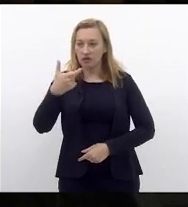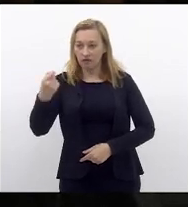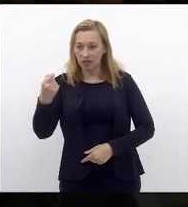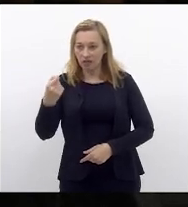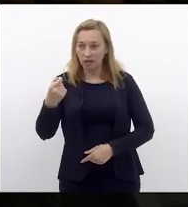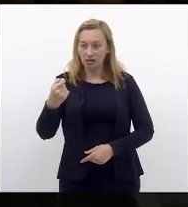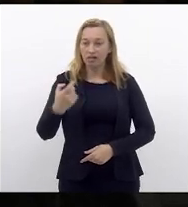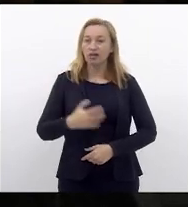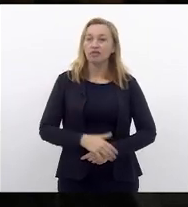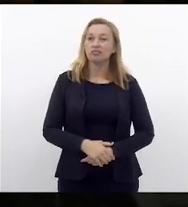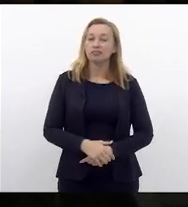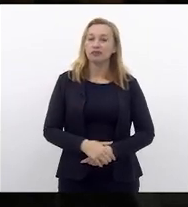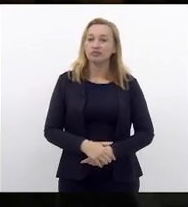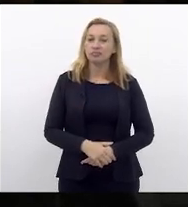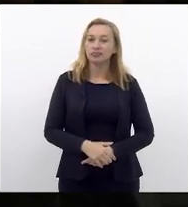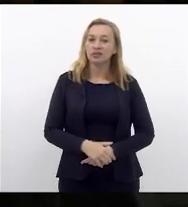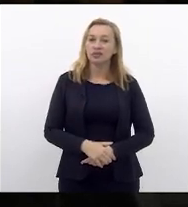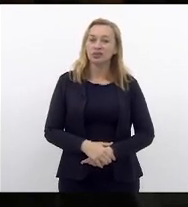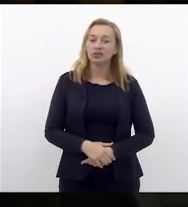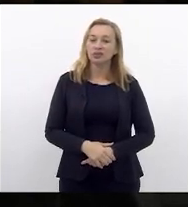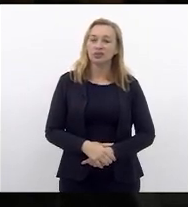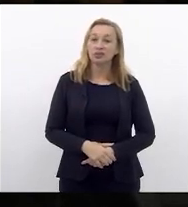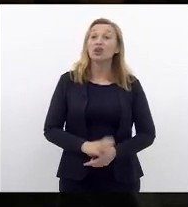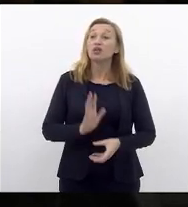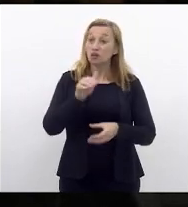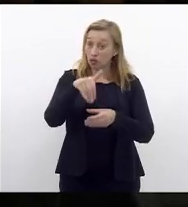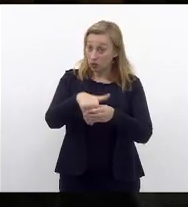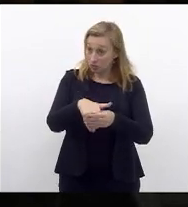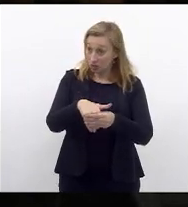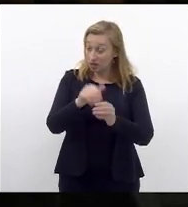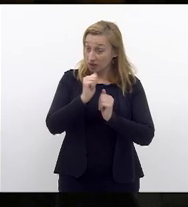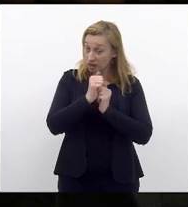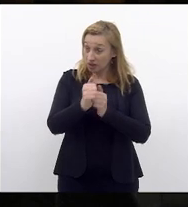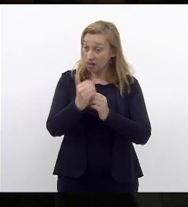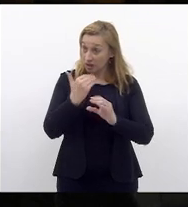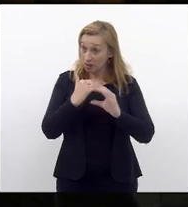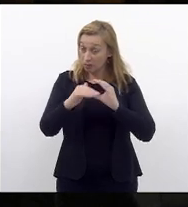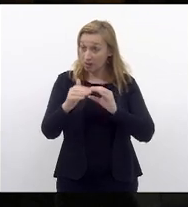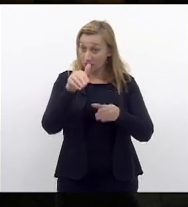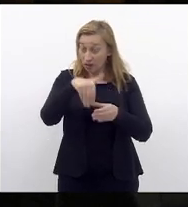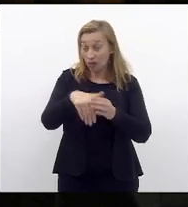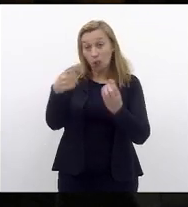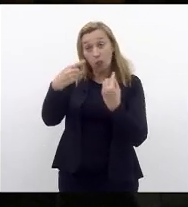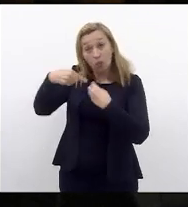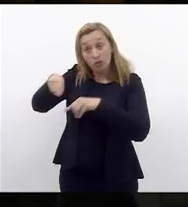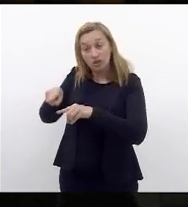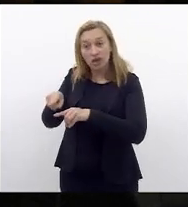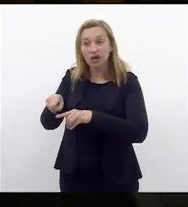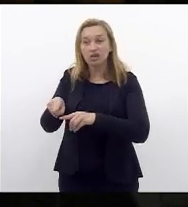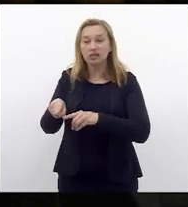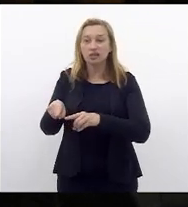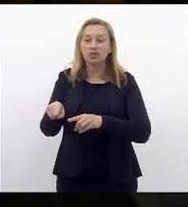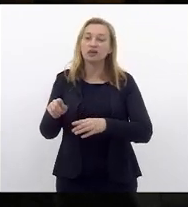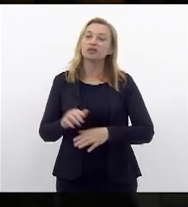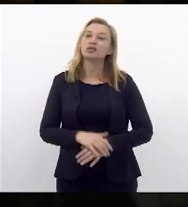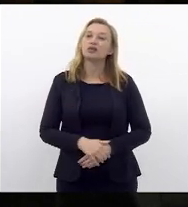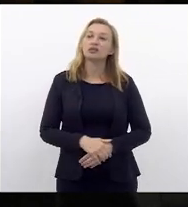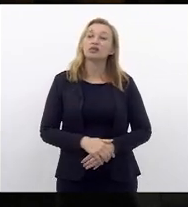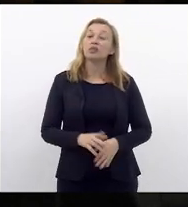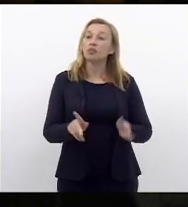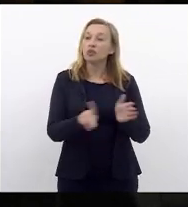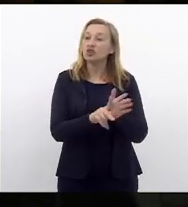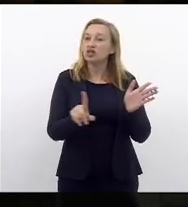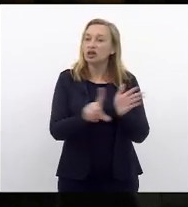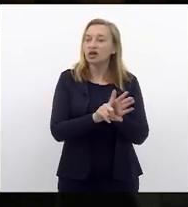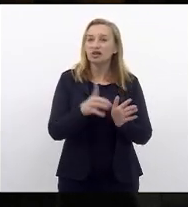a Prevent Senior e votei, encaminhei a votação contrário ao projeto